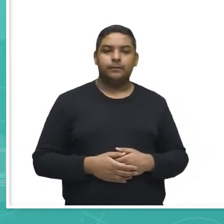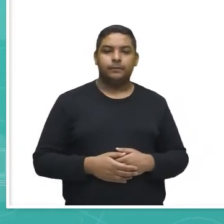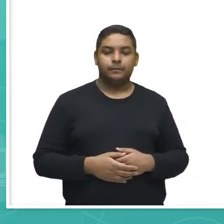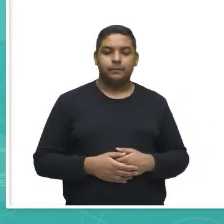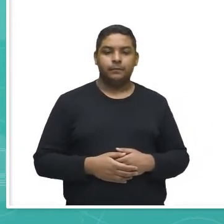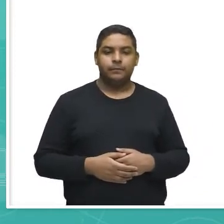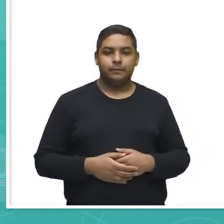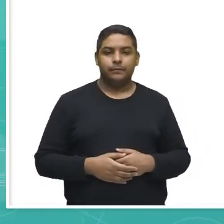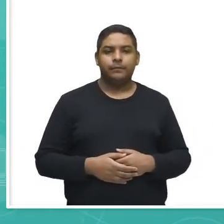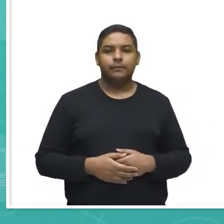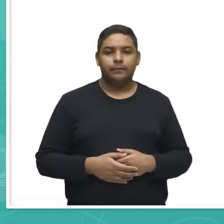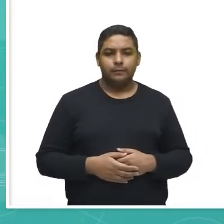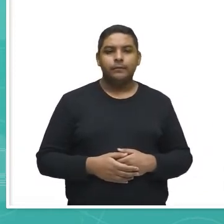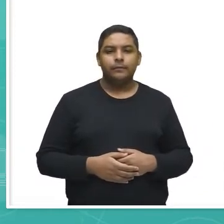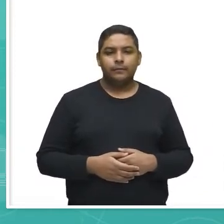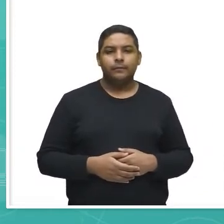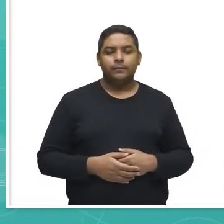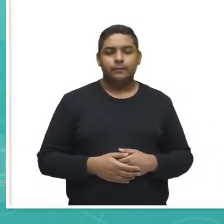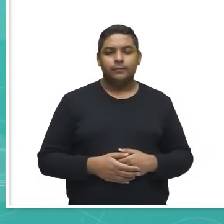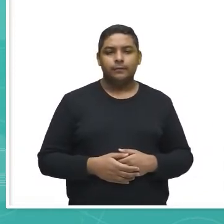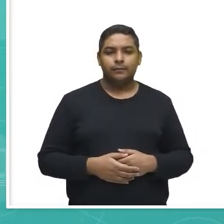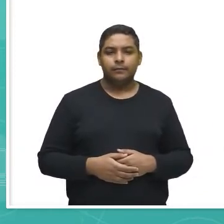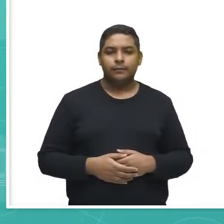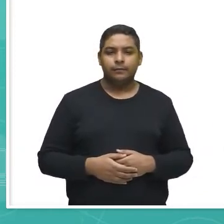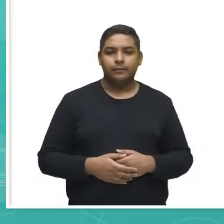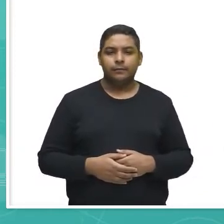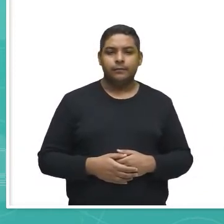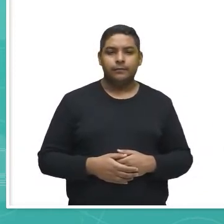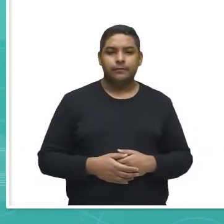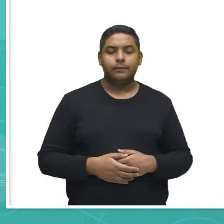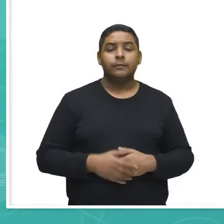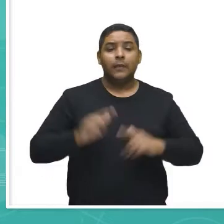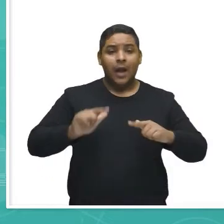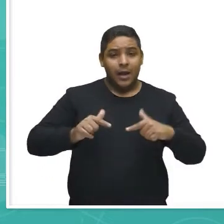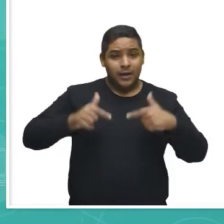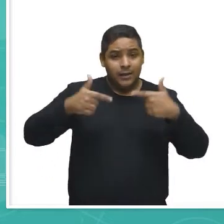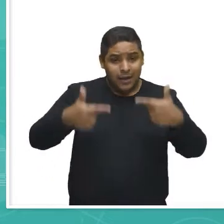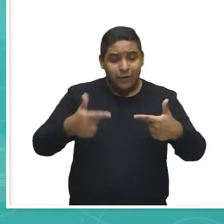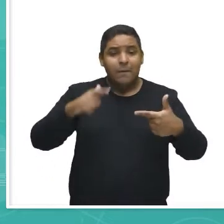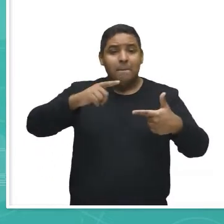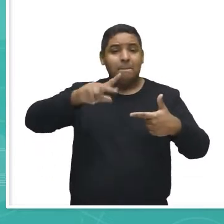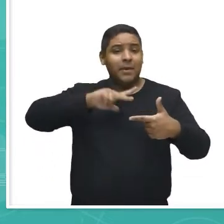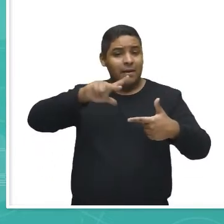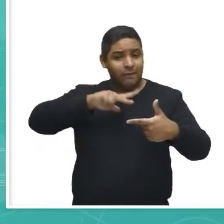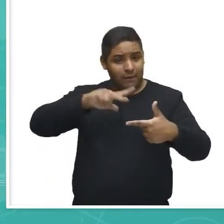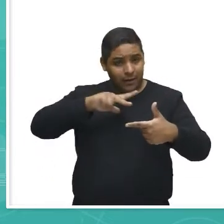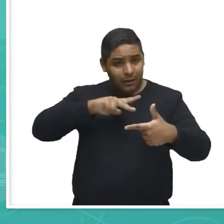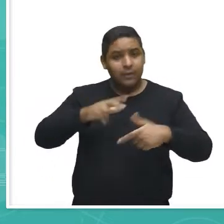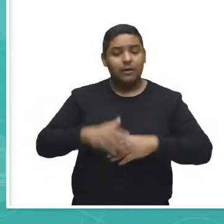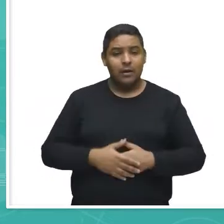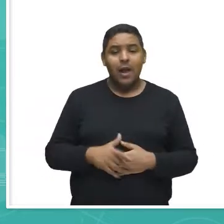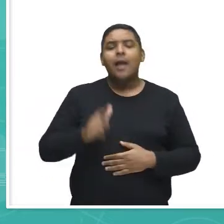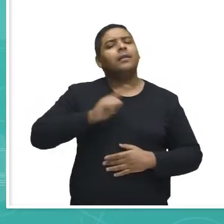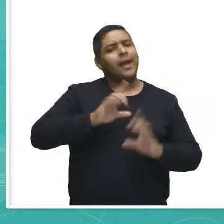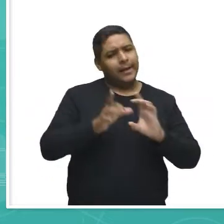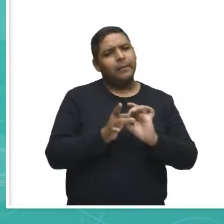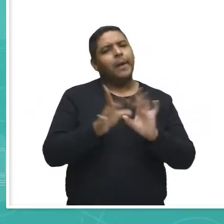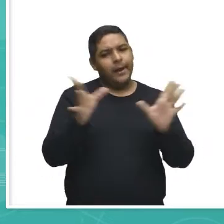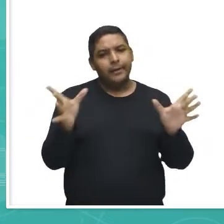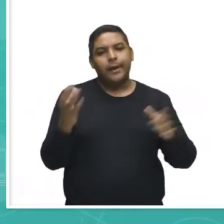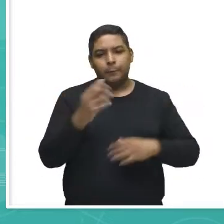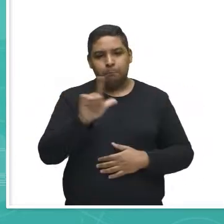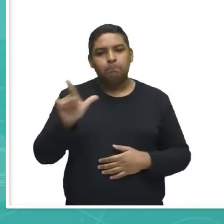essa livre iniciativa, tá? Agora, a iniciativa privada, né, ela vai ter uma certa liberdade, tá?